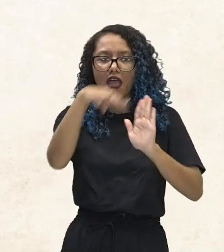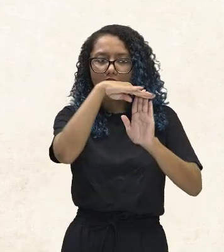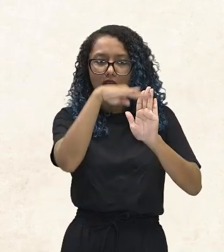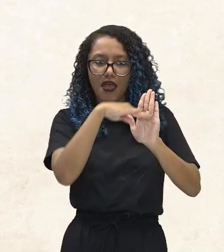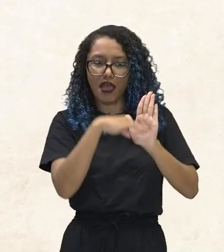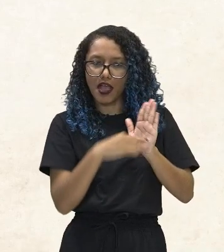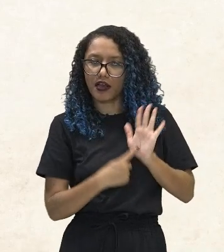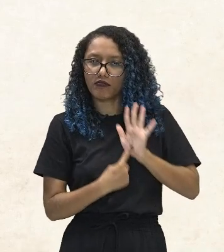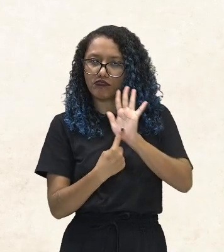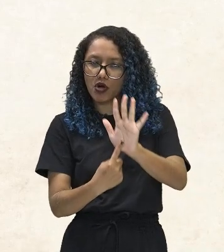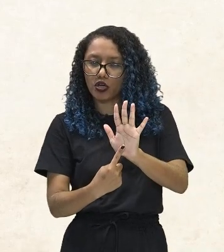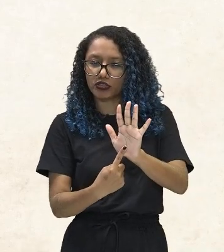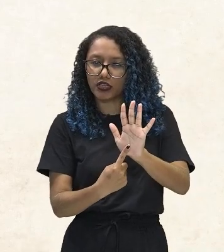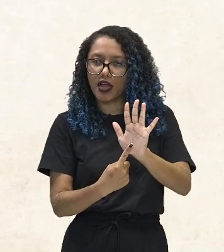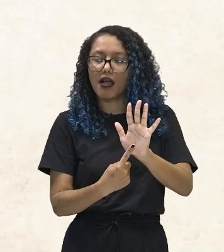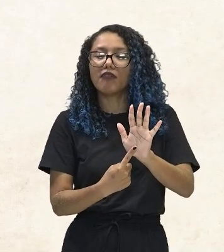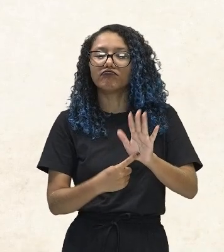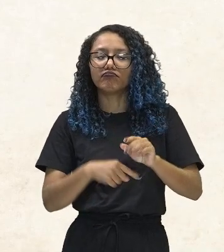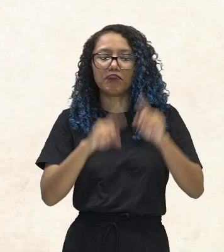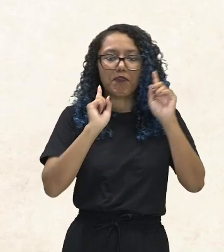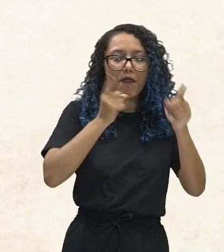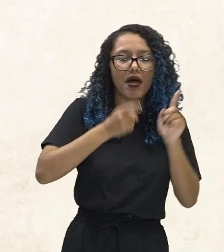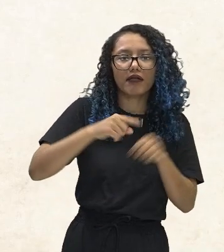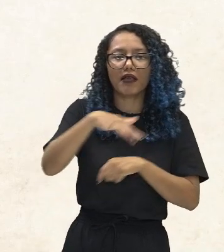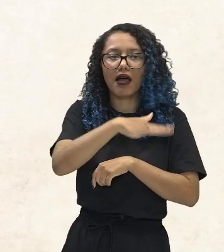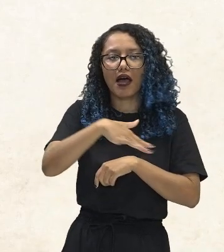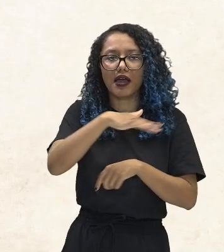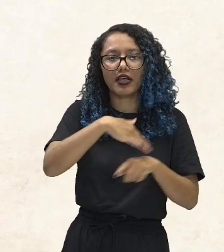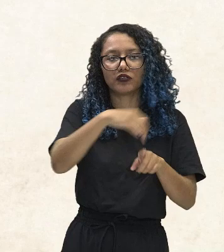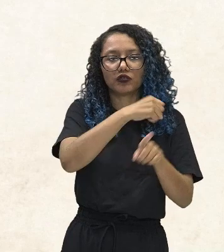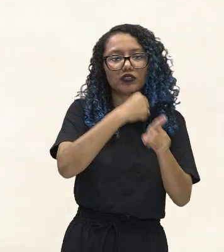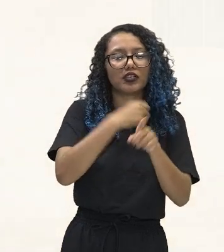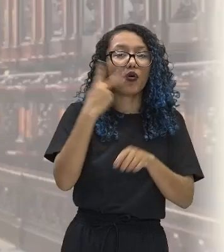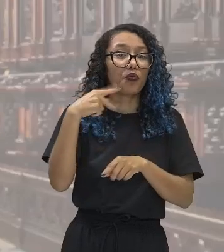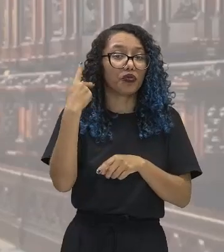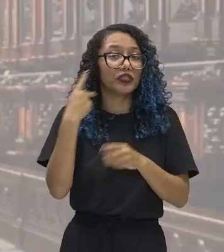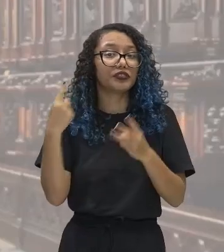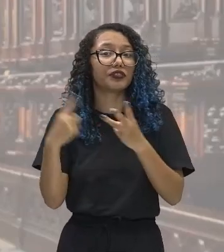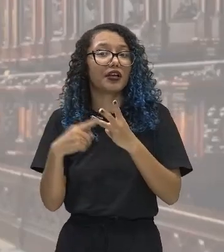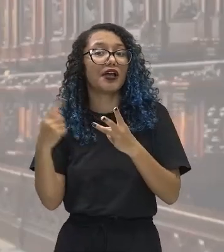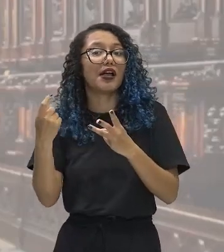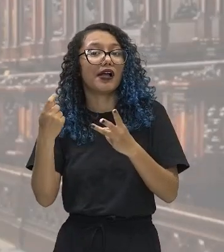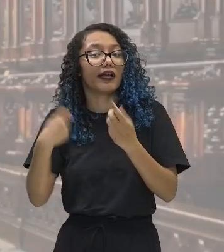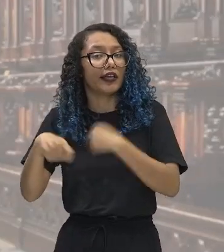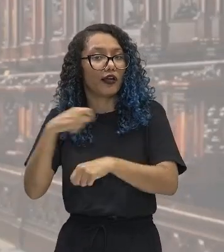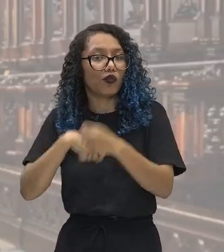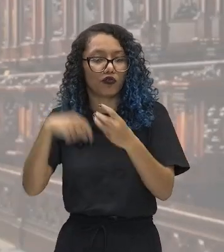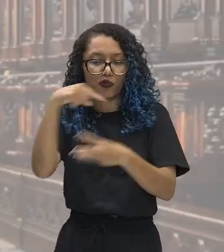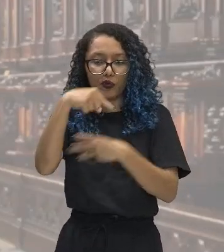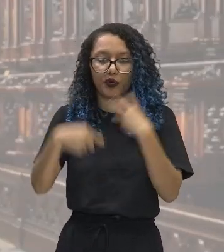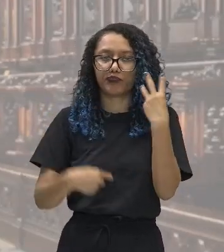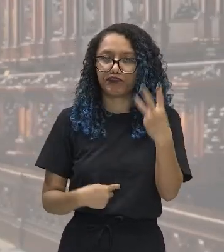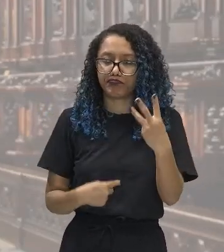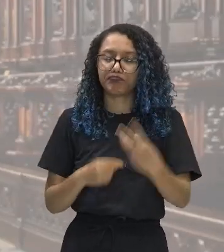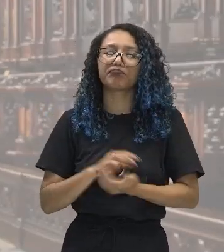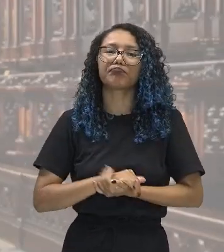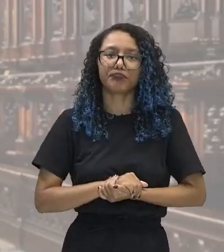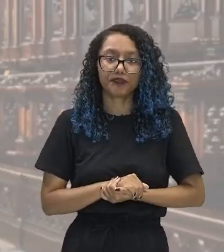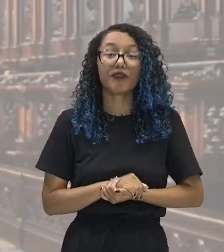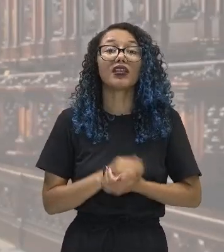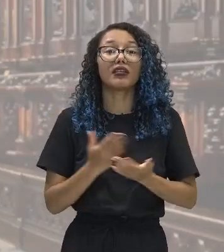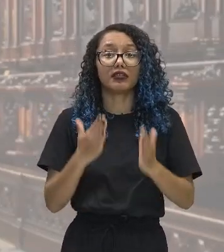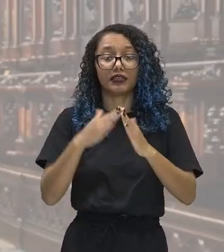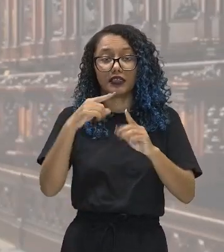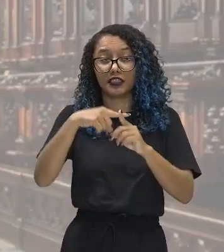campo social, do campo político e do campo econômico. É importante atentarmos que a igreja ela vai ser a